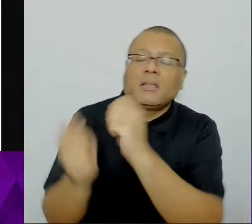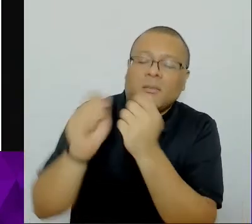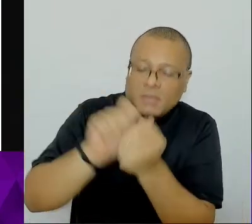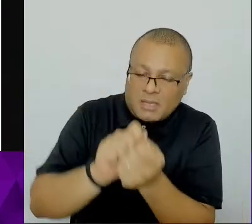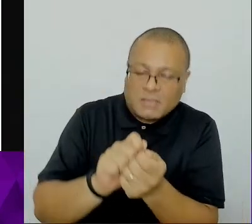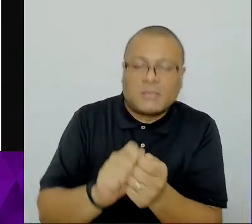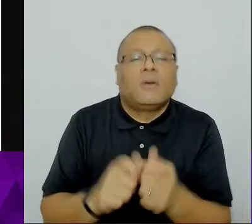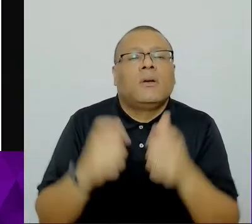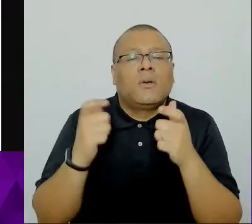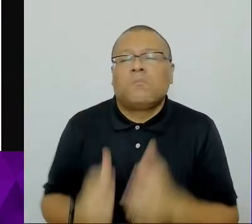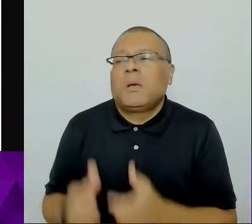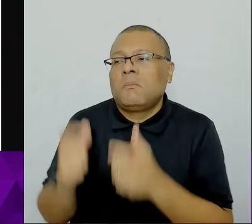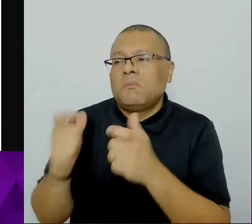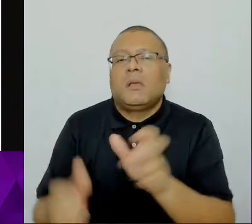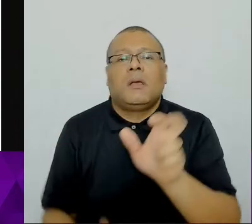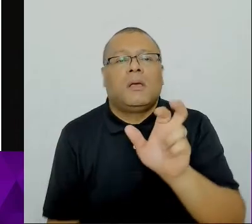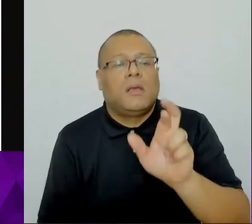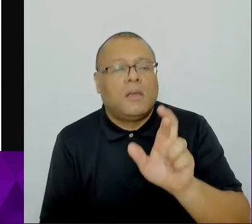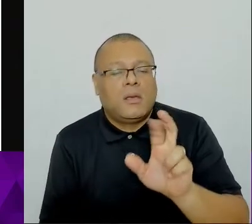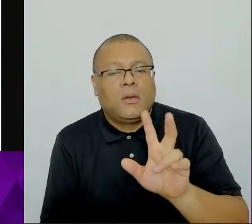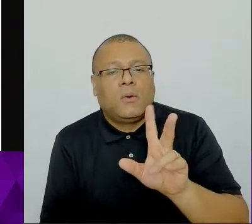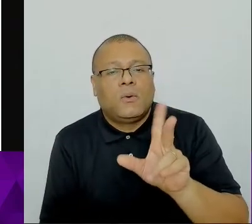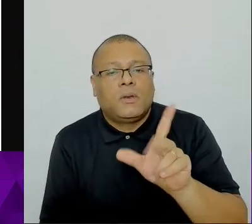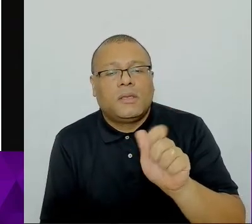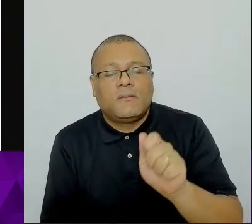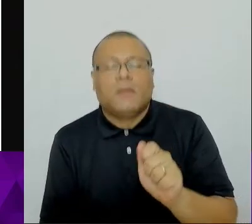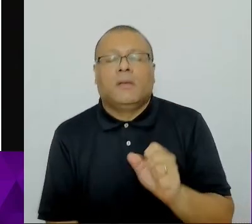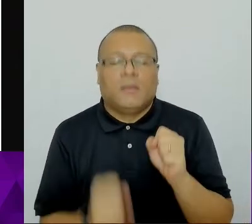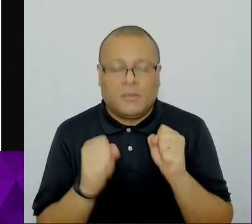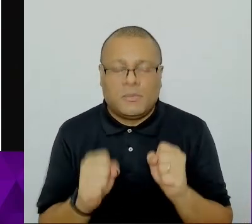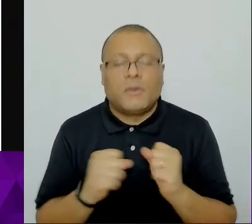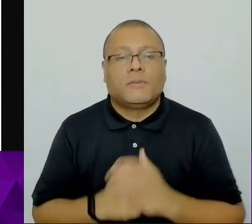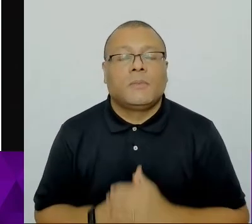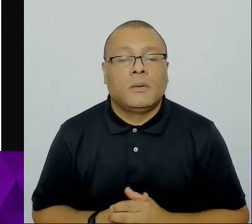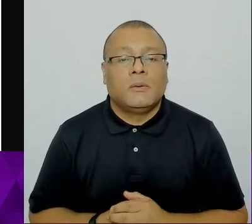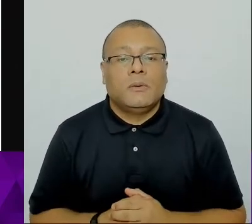em vários situações, né?